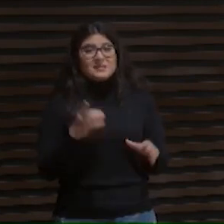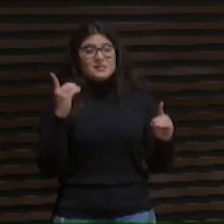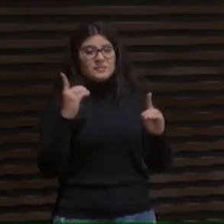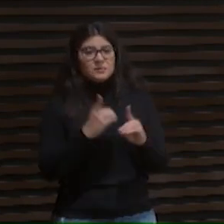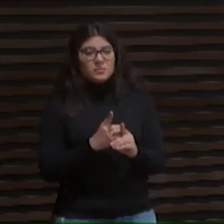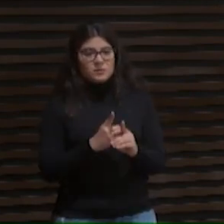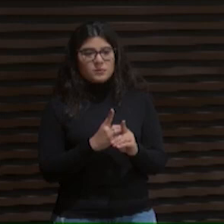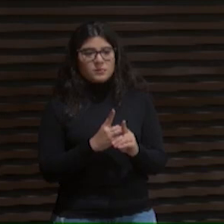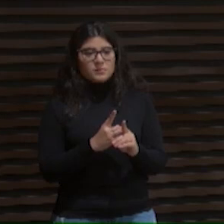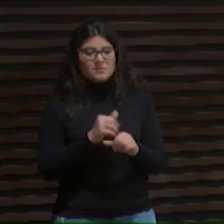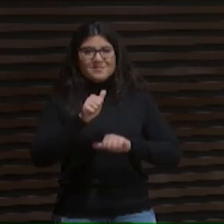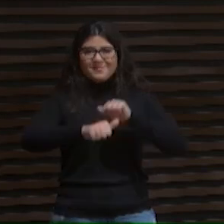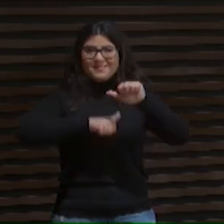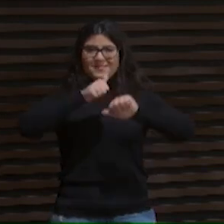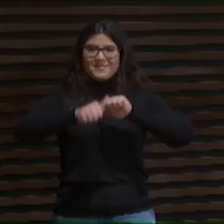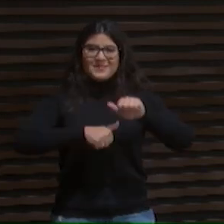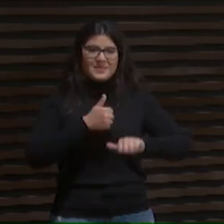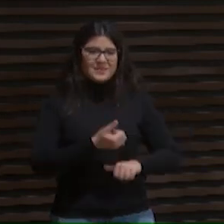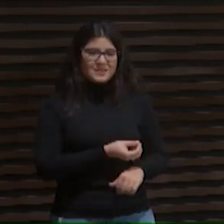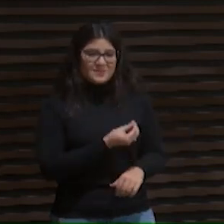encontro, uma mudança de vida.